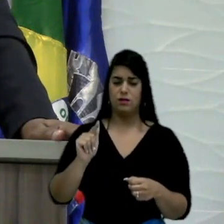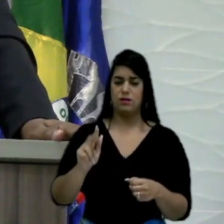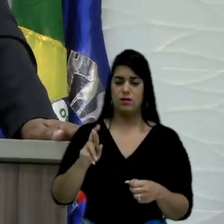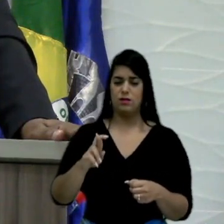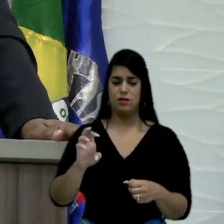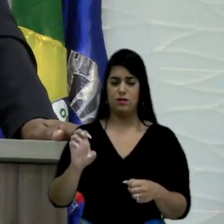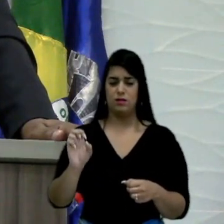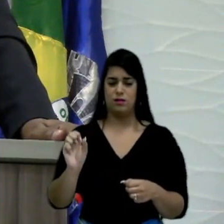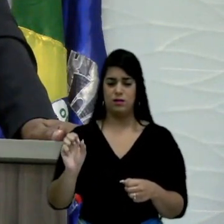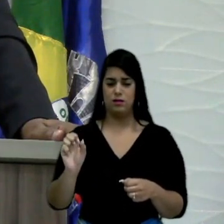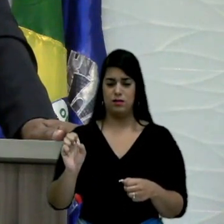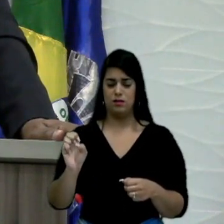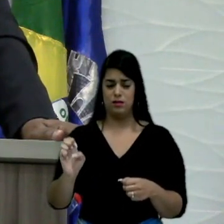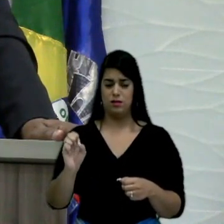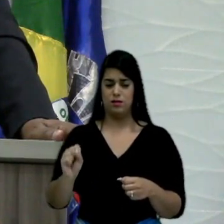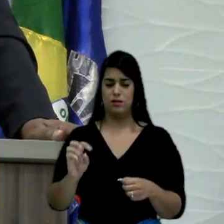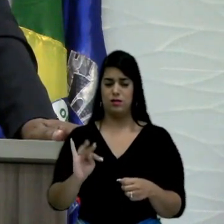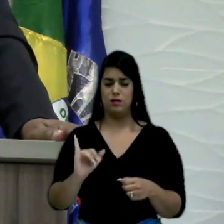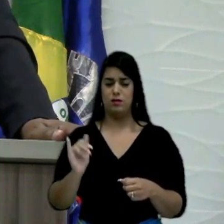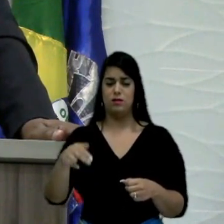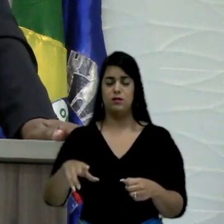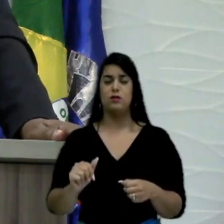uma cirurgia em Agrestina?